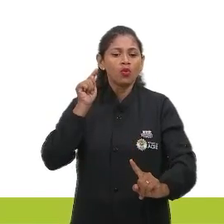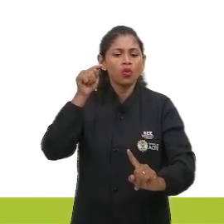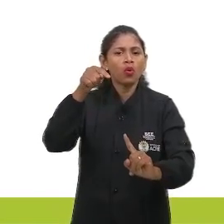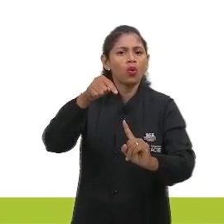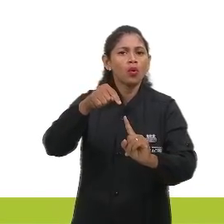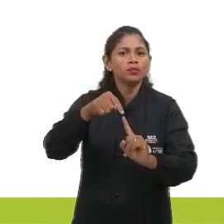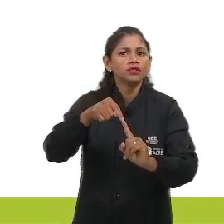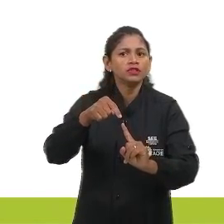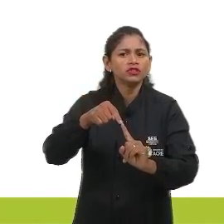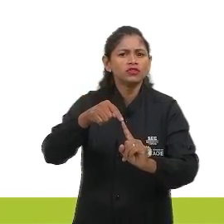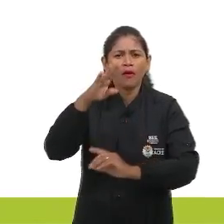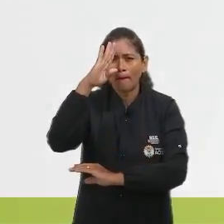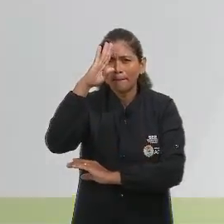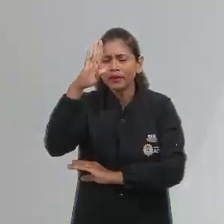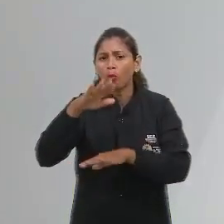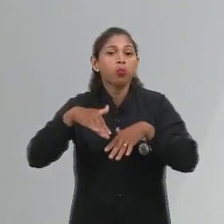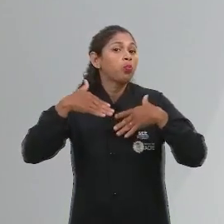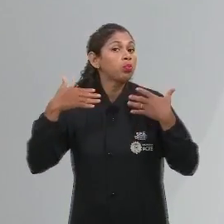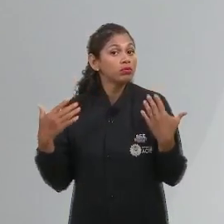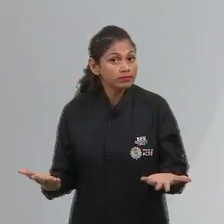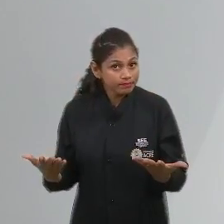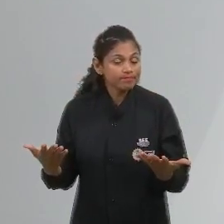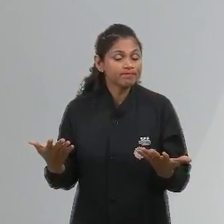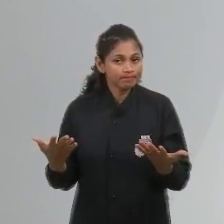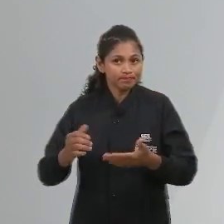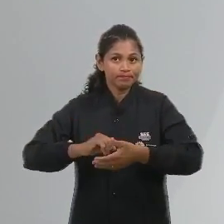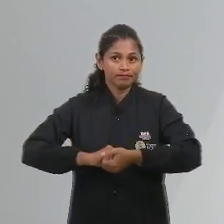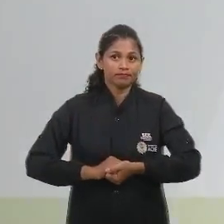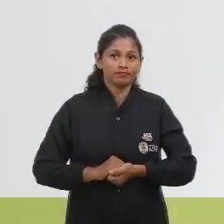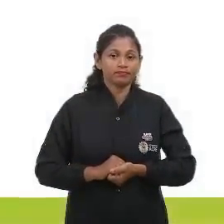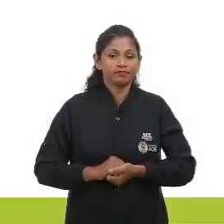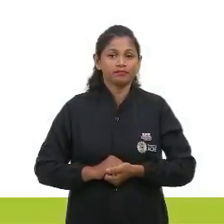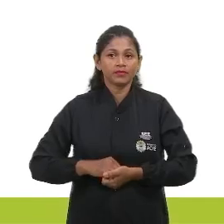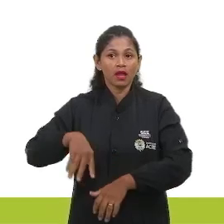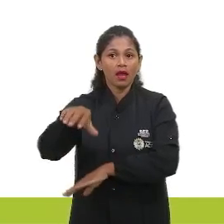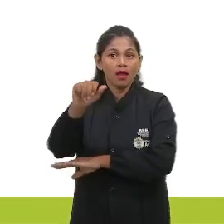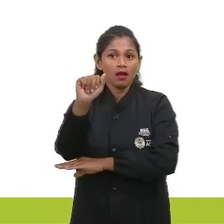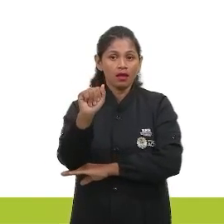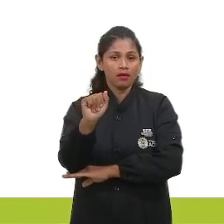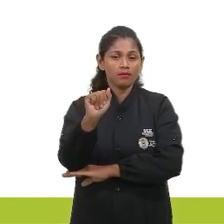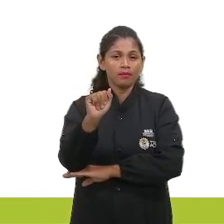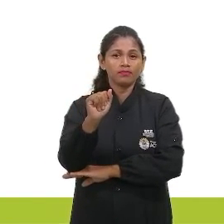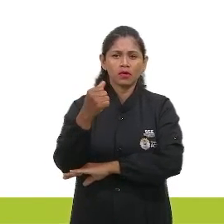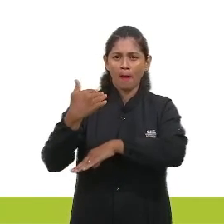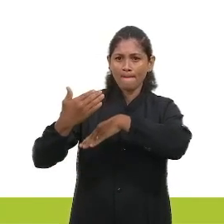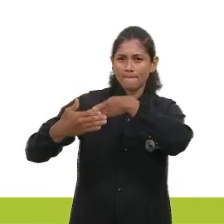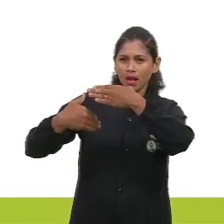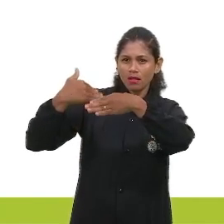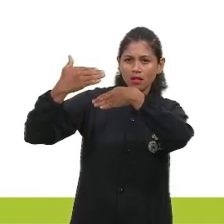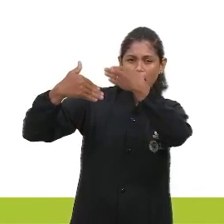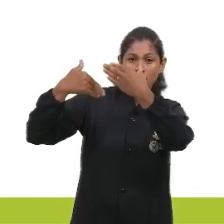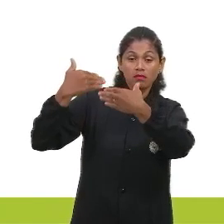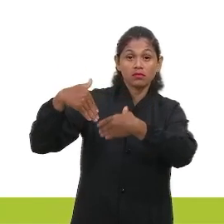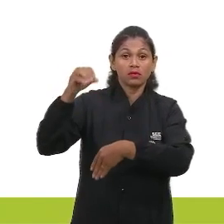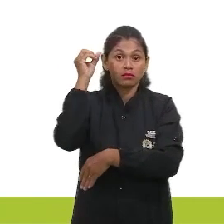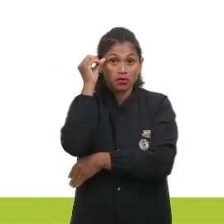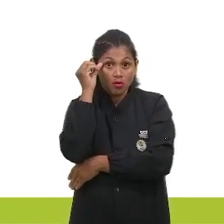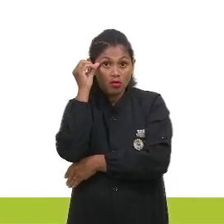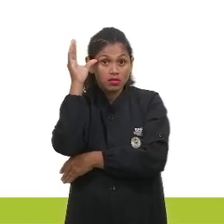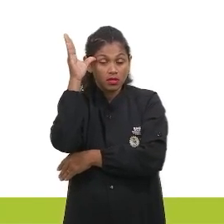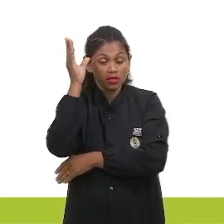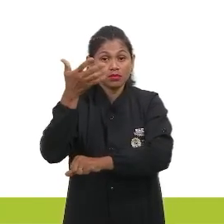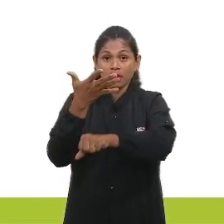os principais objetivos do método científico? Na letra A, produzir conhecimento aplicável